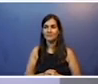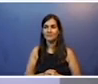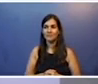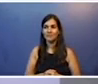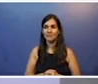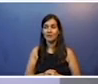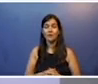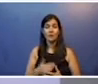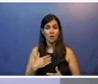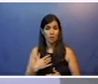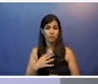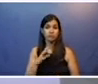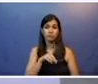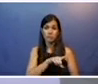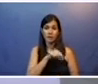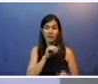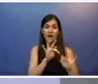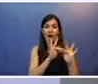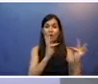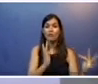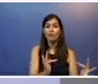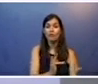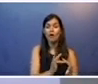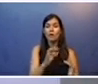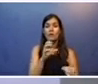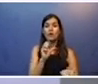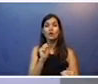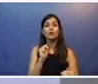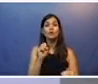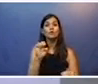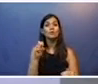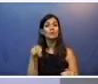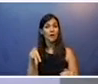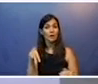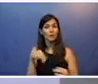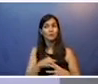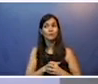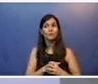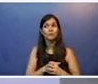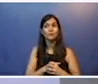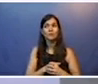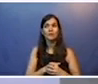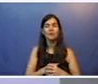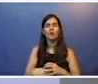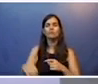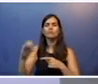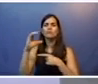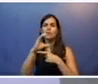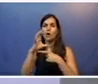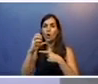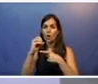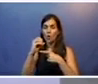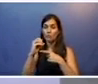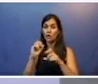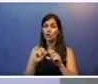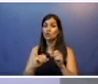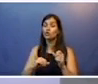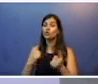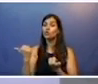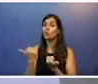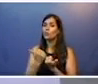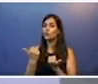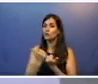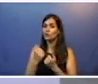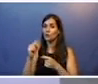Então aqui no lugar do alfa, né, o ângulo 40 graus. O cateto oposto eu substituo pelo H. E